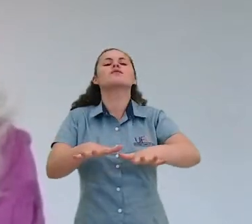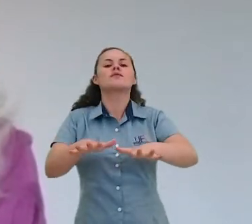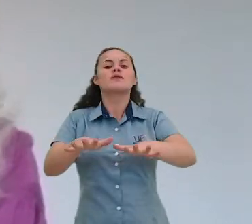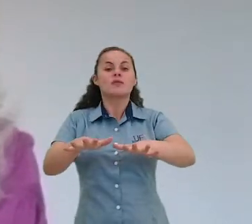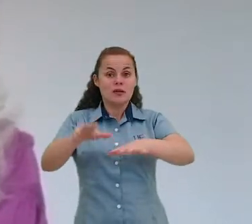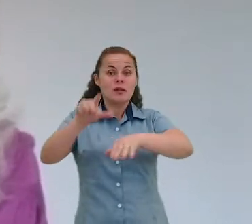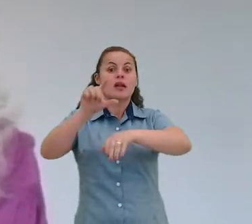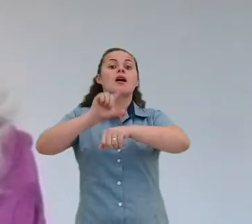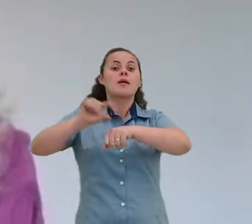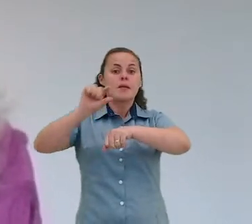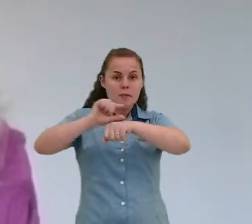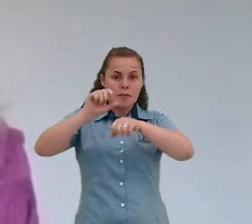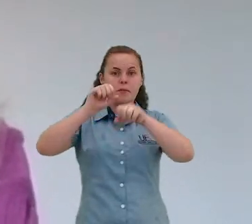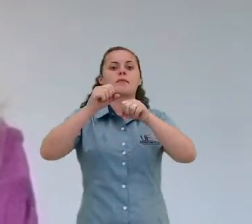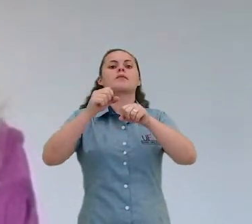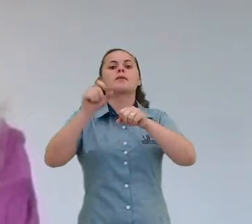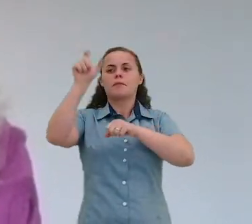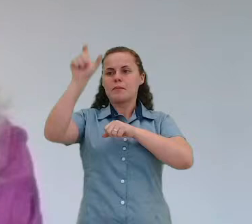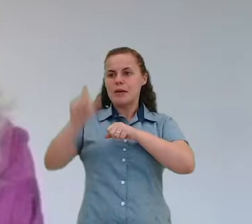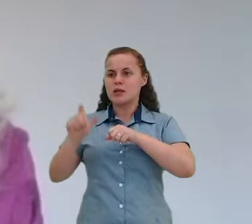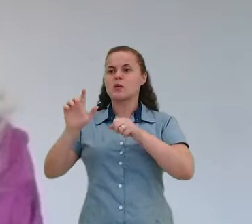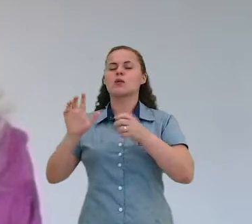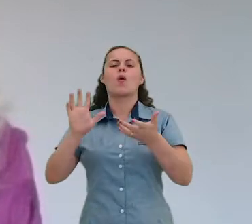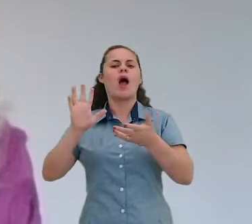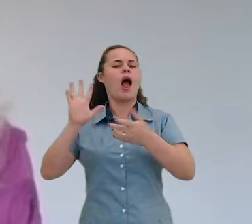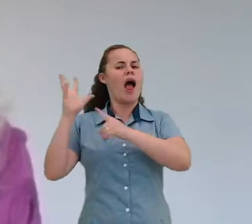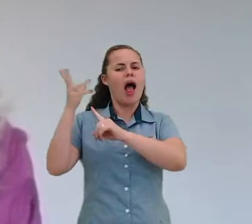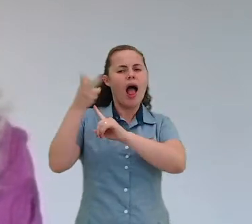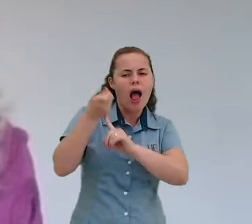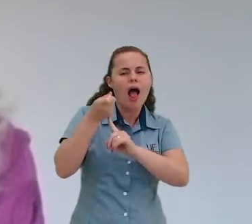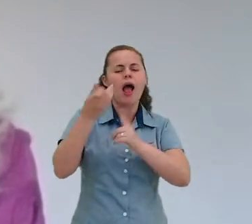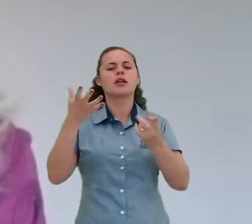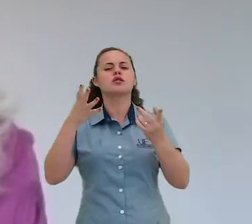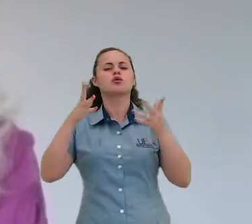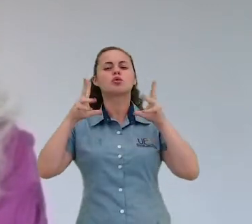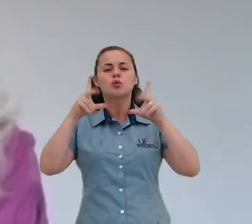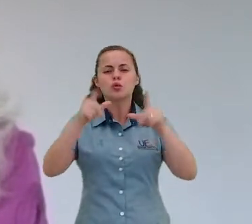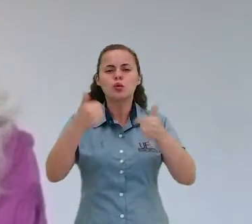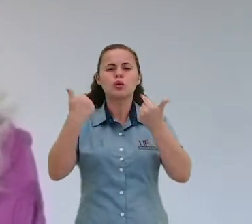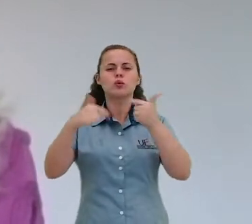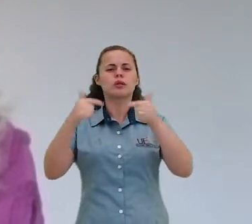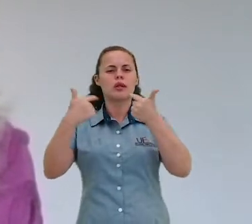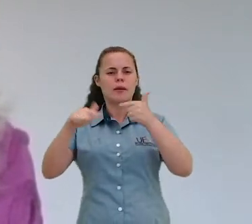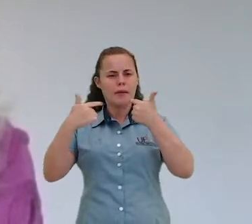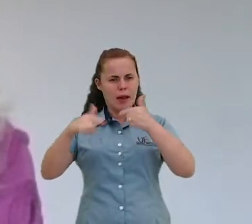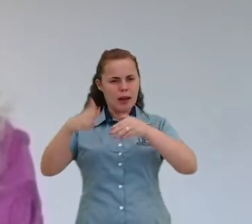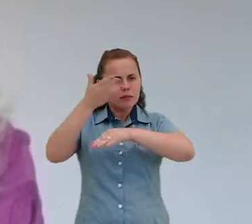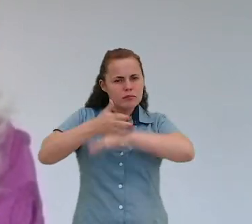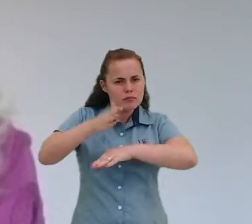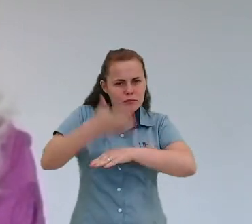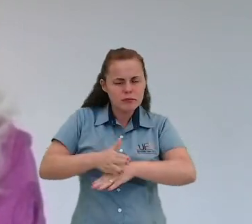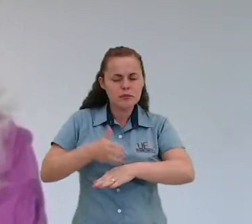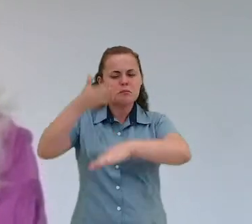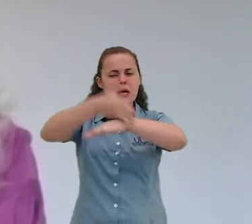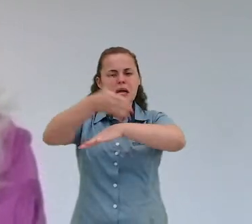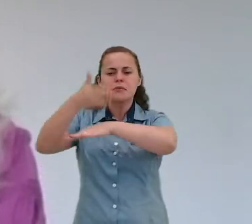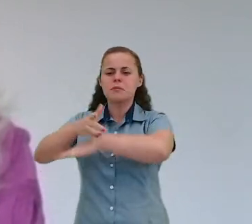aos artistas que abrilhantaram nosso evento, àqueles que trabalharam no suporte técnico e aos